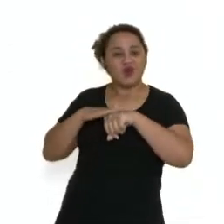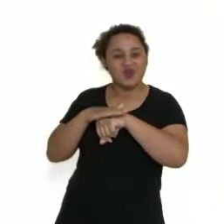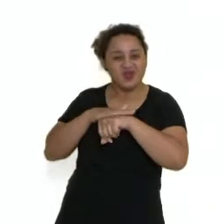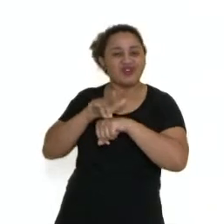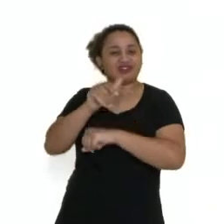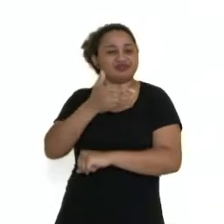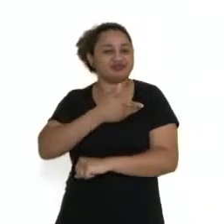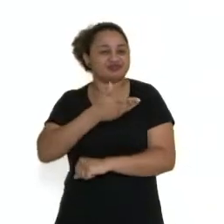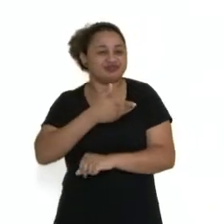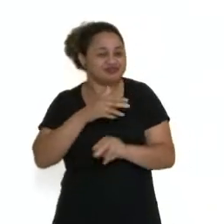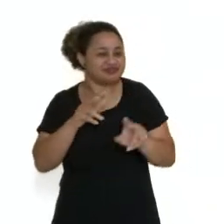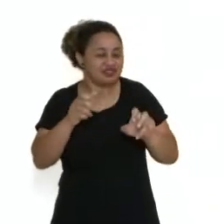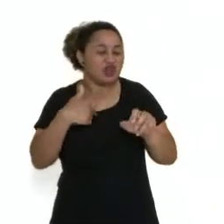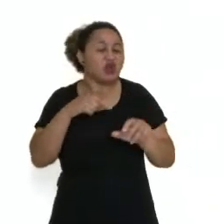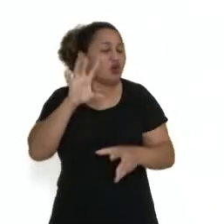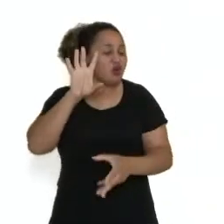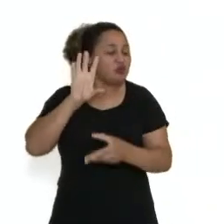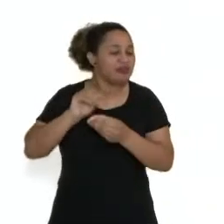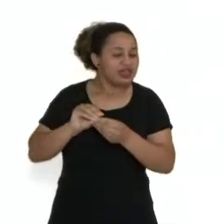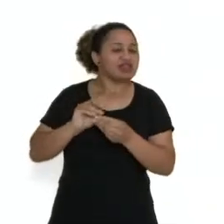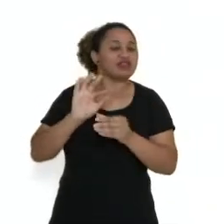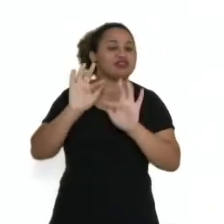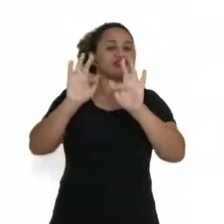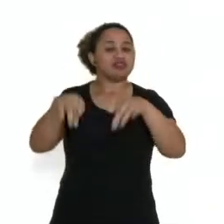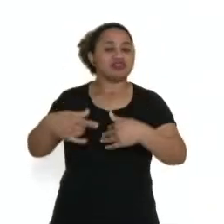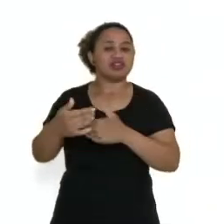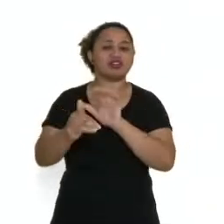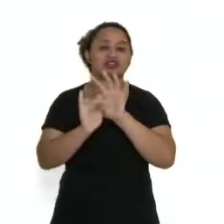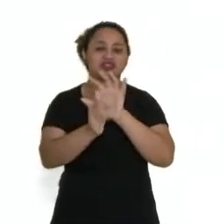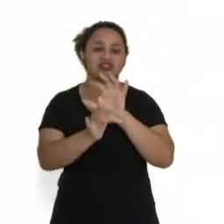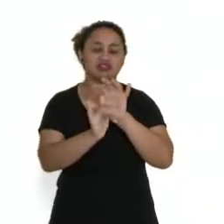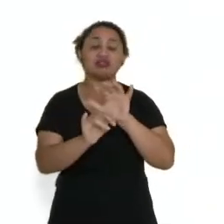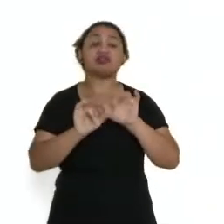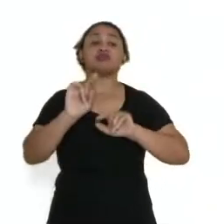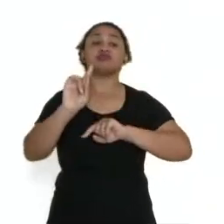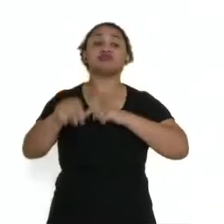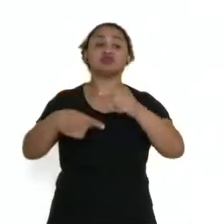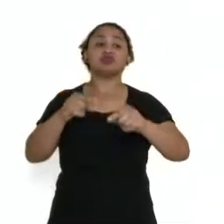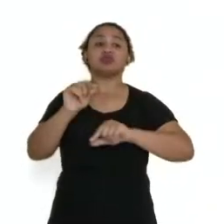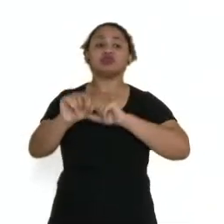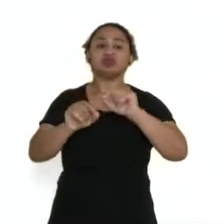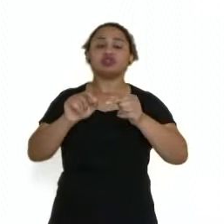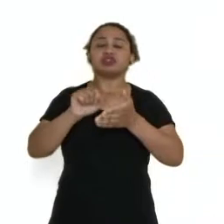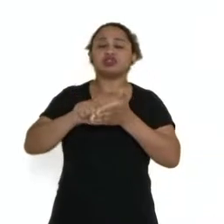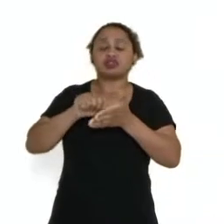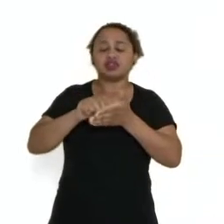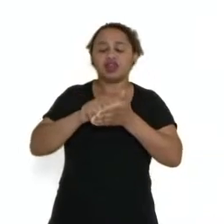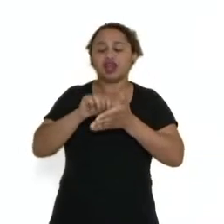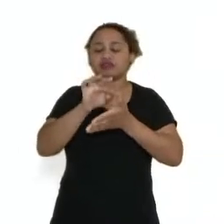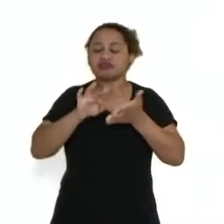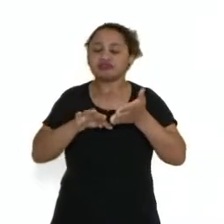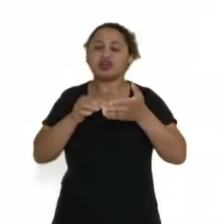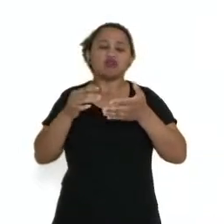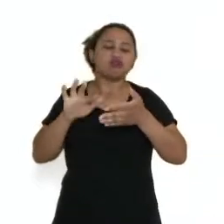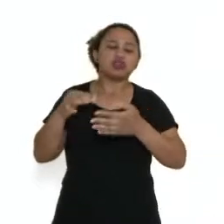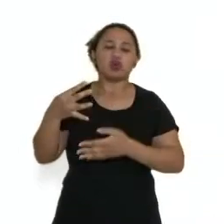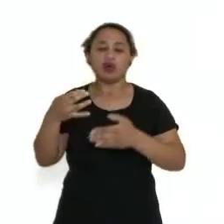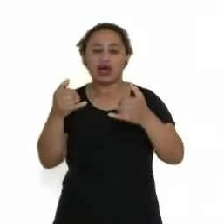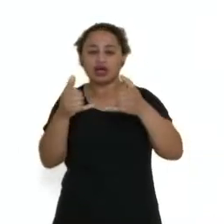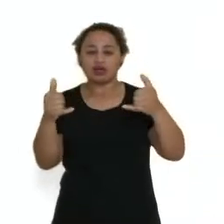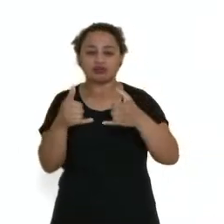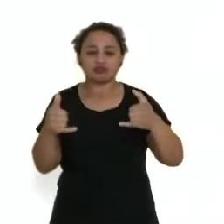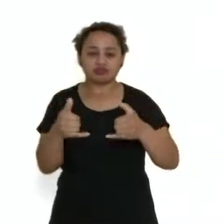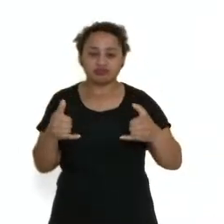amigos sobre a moral que o autor coloca ao final da fábula e depois escrevam juntos pelo menos 4